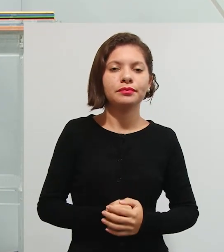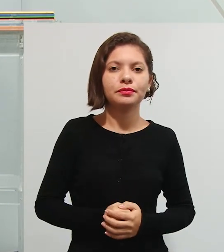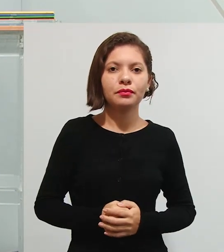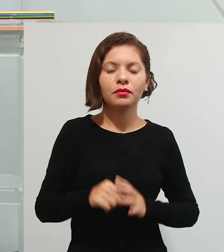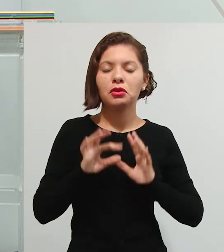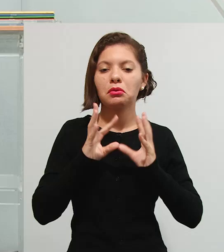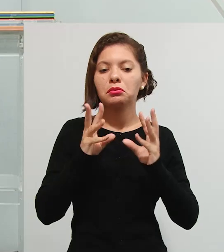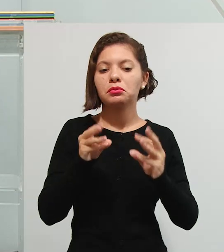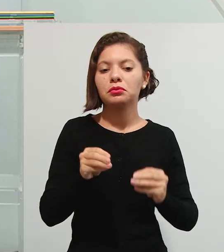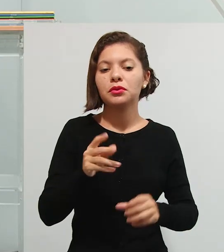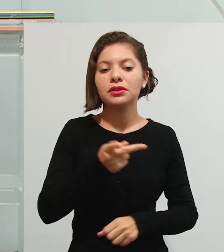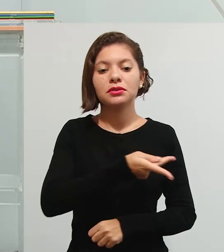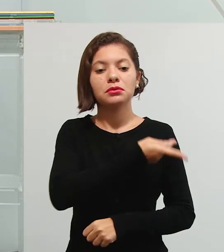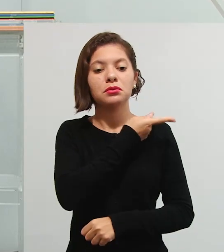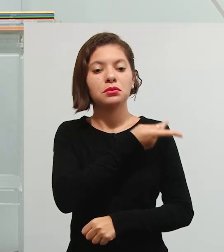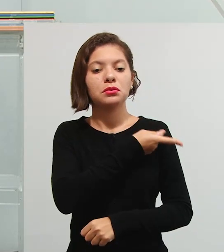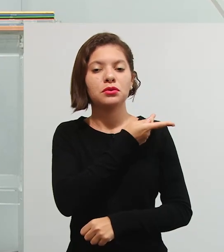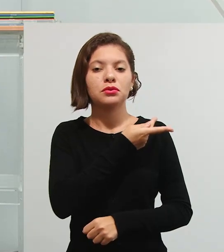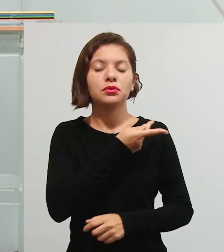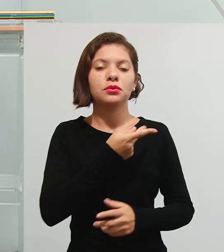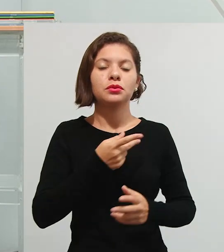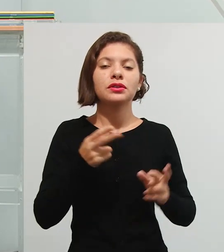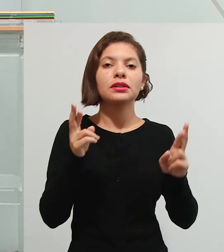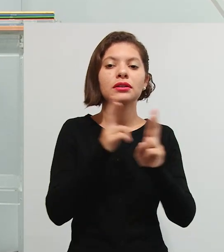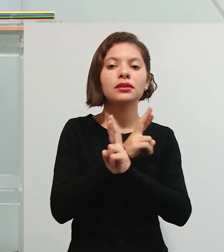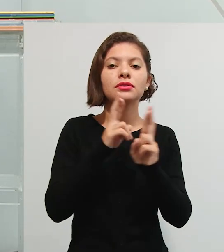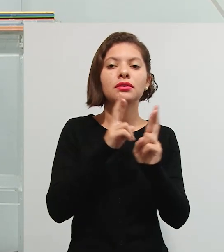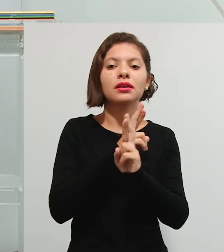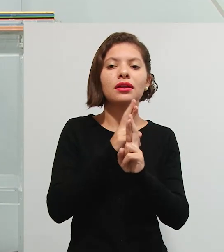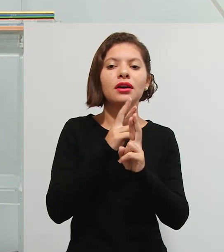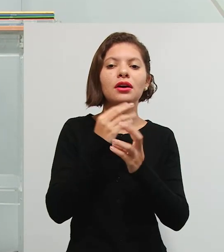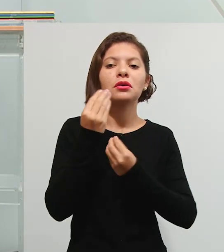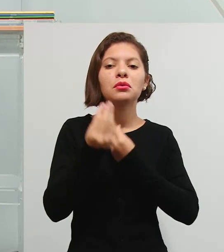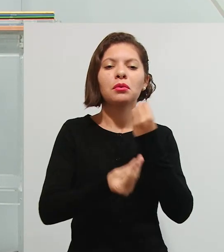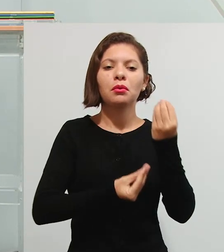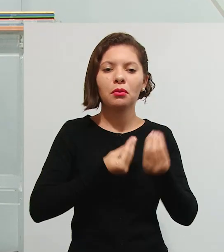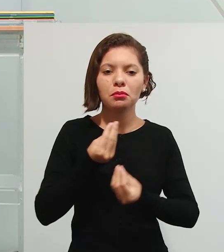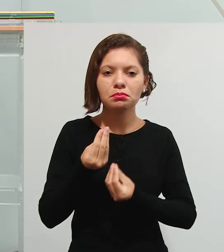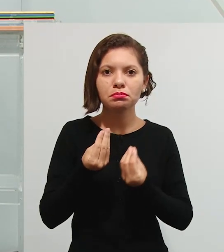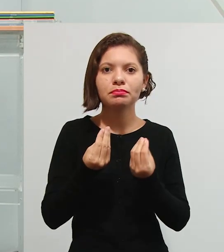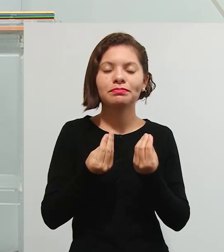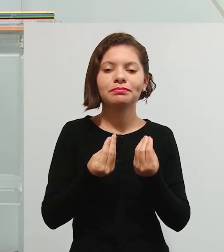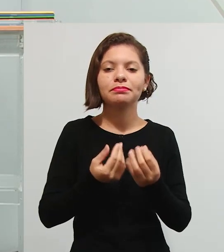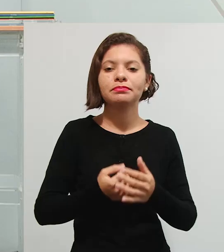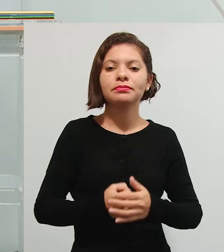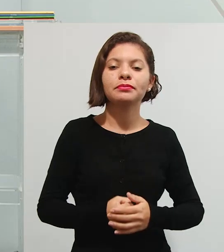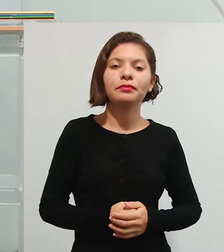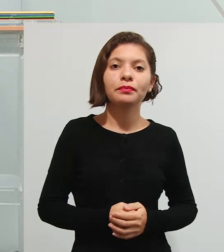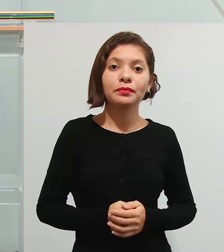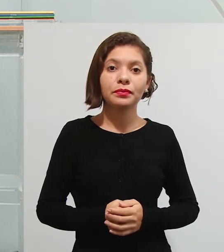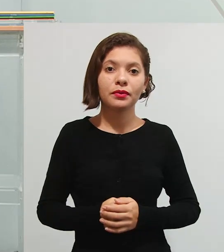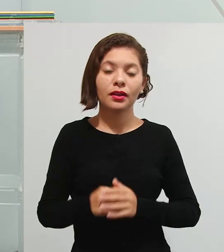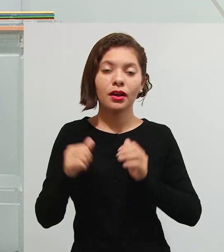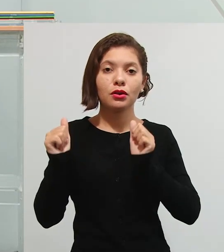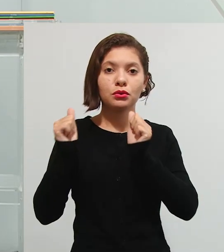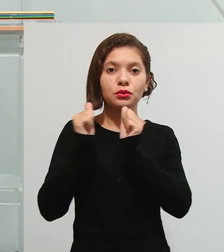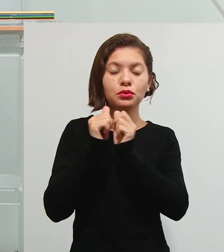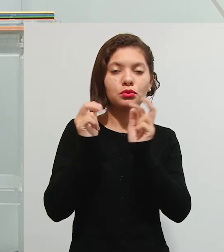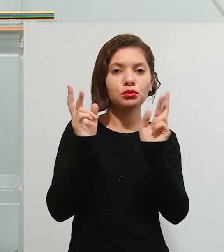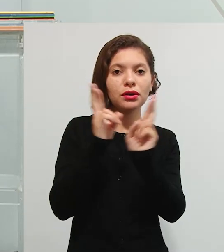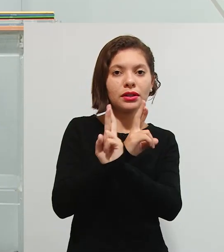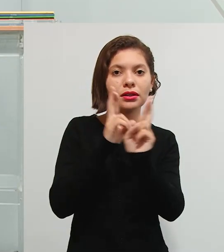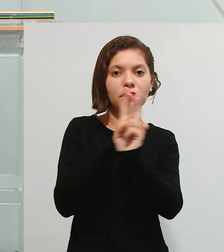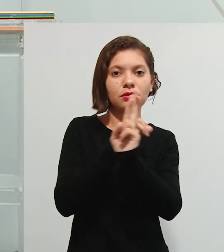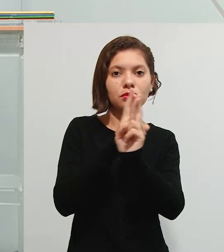e todas essas situações que estejam diretamente relacionadas às relações, né, ao convívio